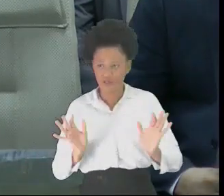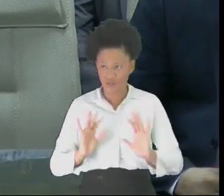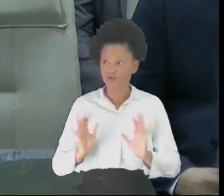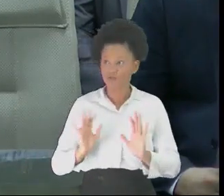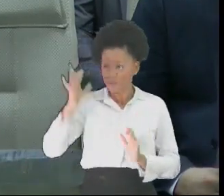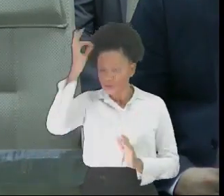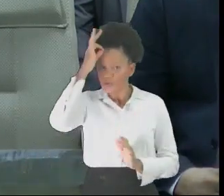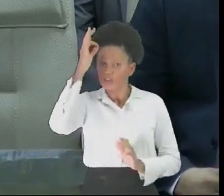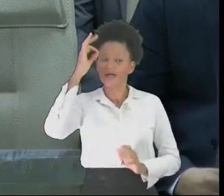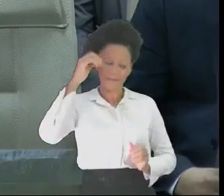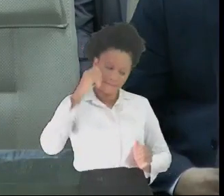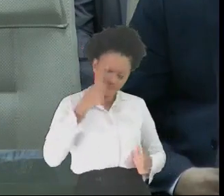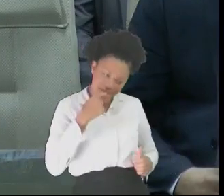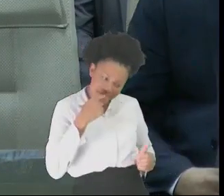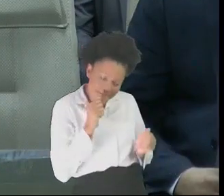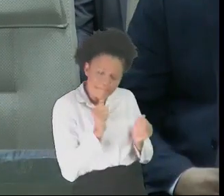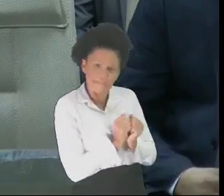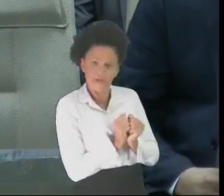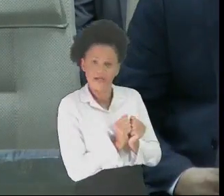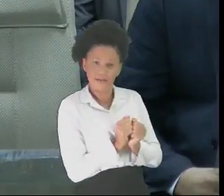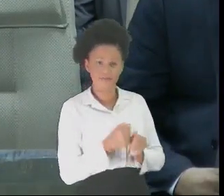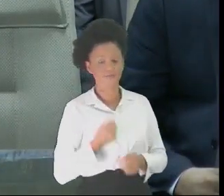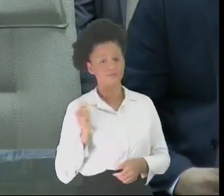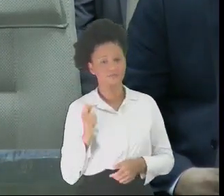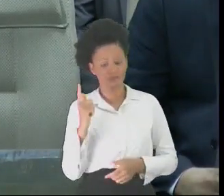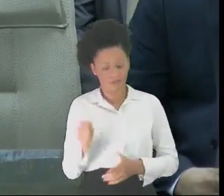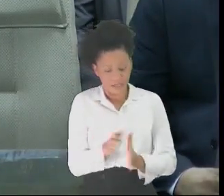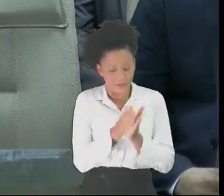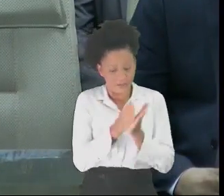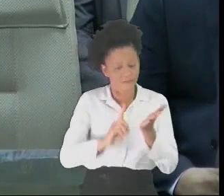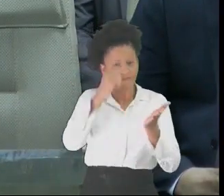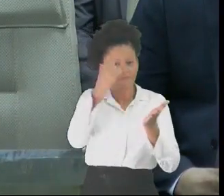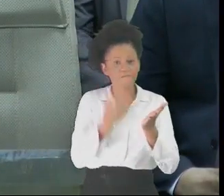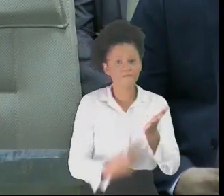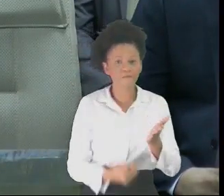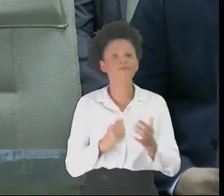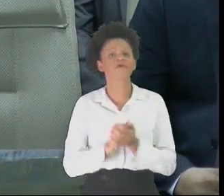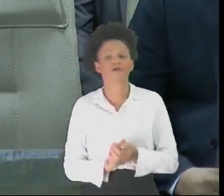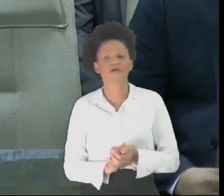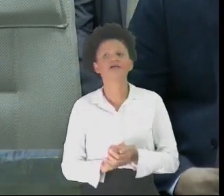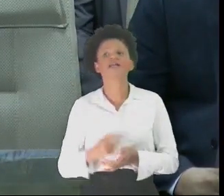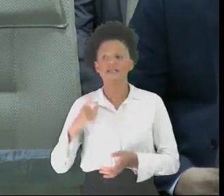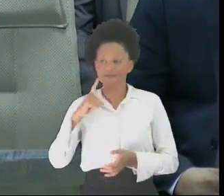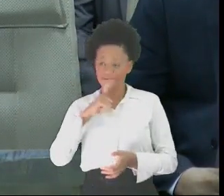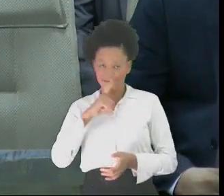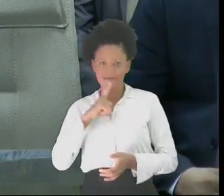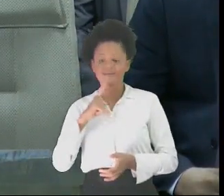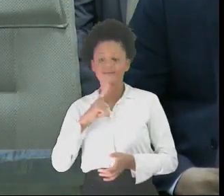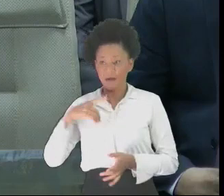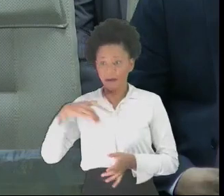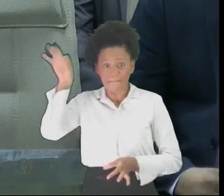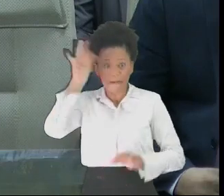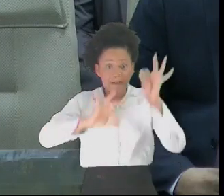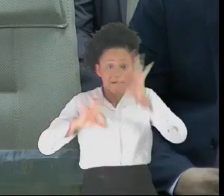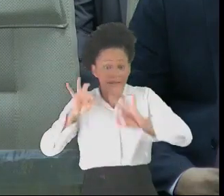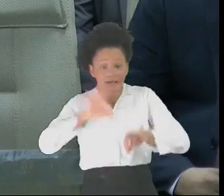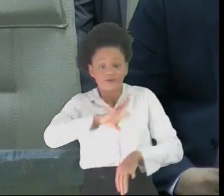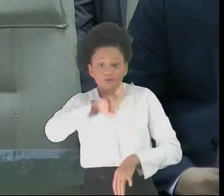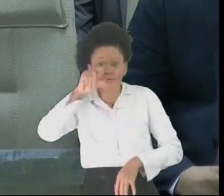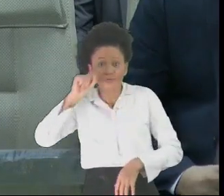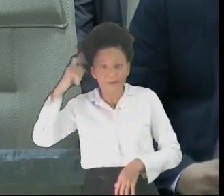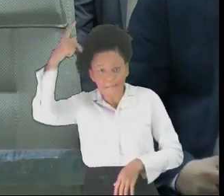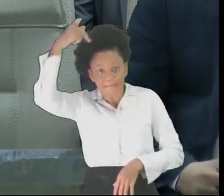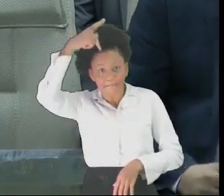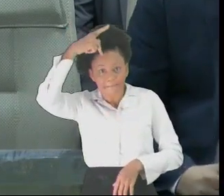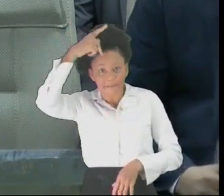Davi. Não. A Bíblia diz que o Espírito Santo veio no dia de Pentecoste. Jesus disse, quando